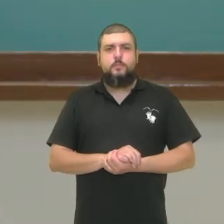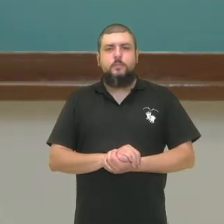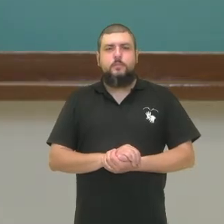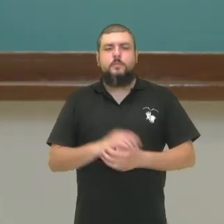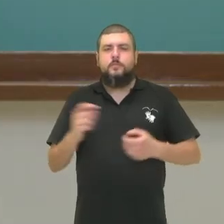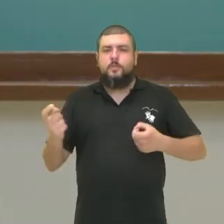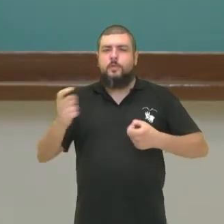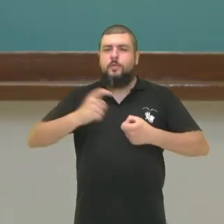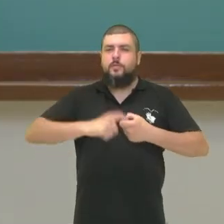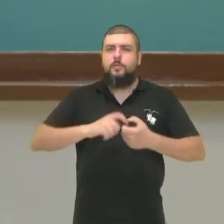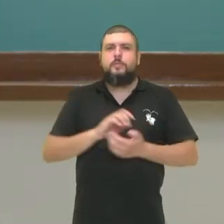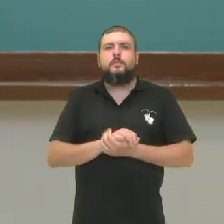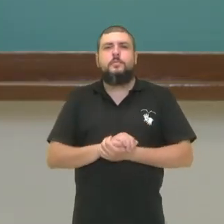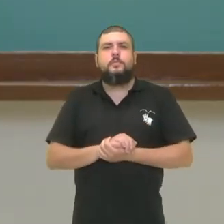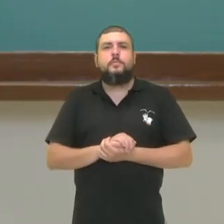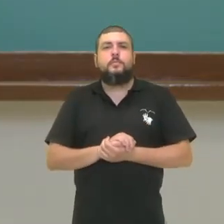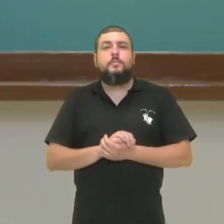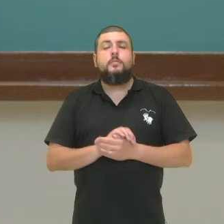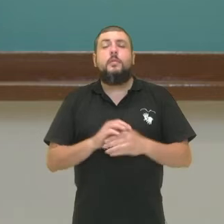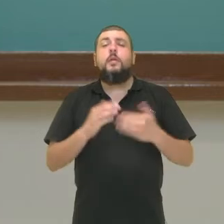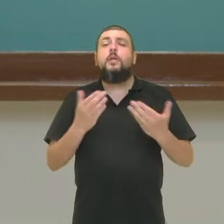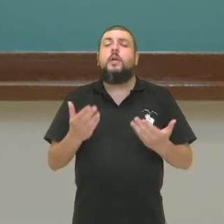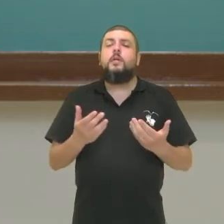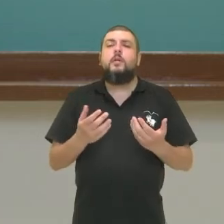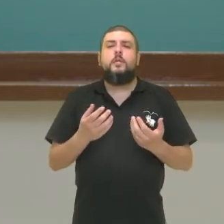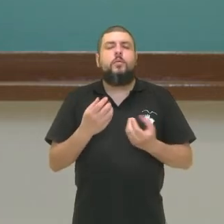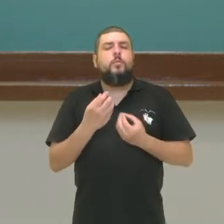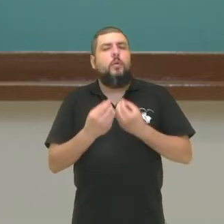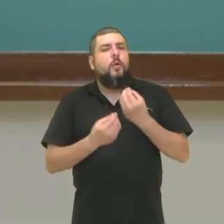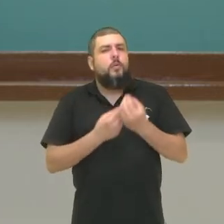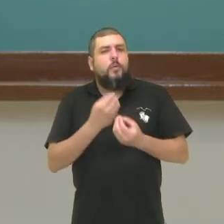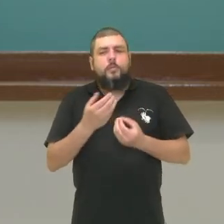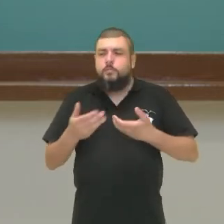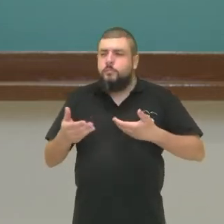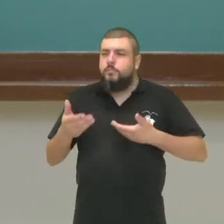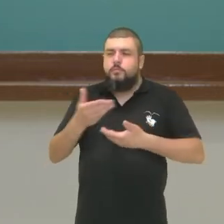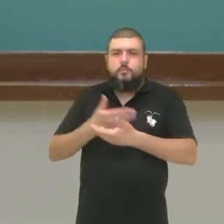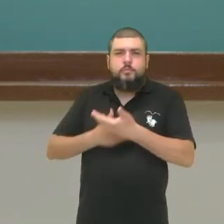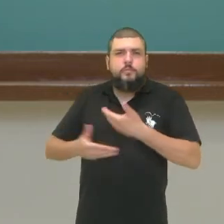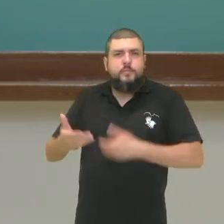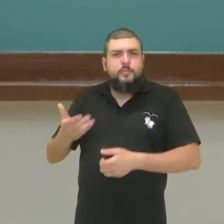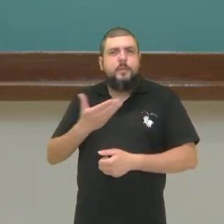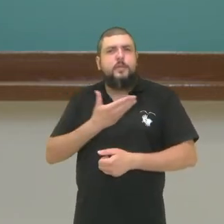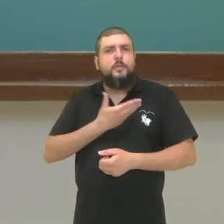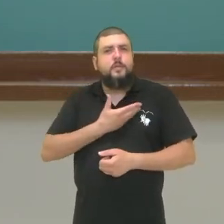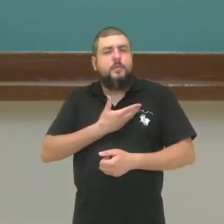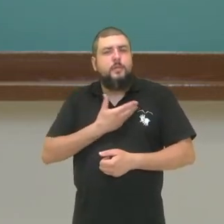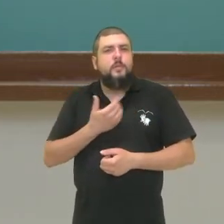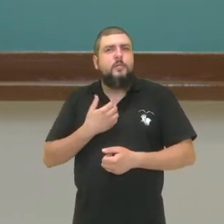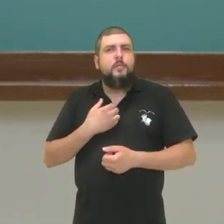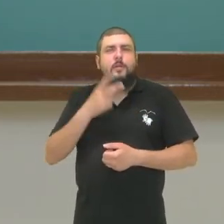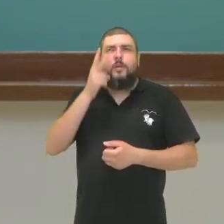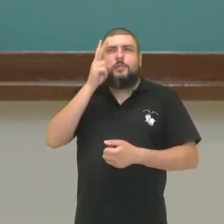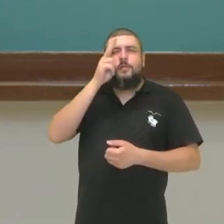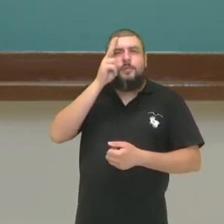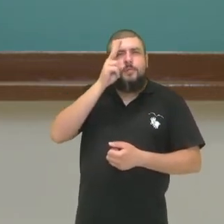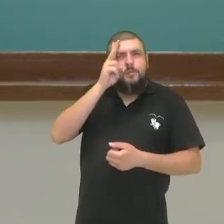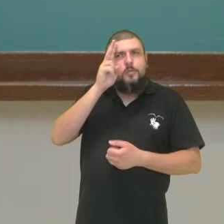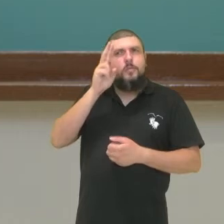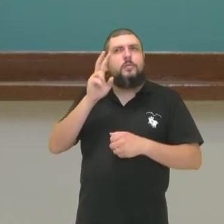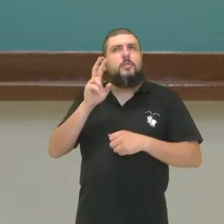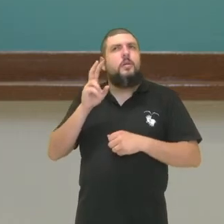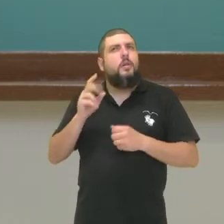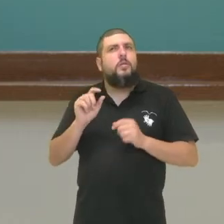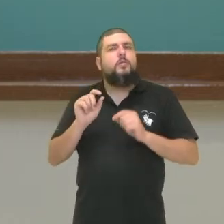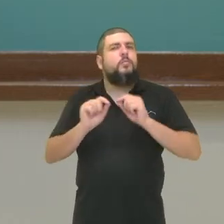Voltamos, pessoal. E aí, como foi compartilhar com os colegas histórias engraçadas de improviso?